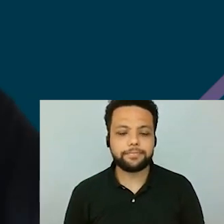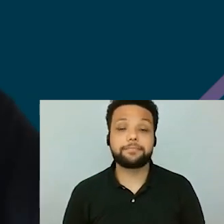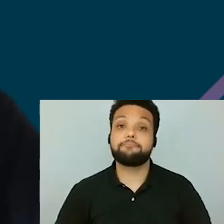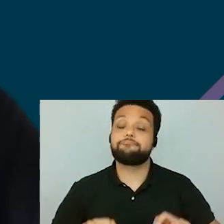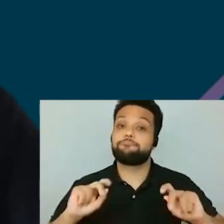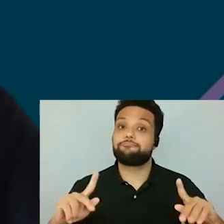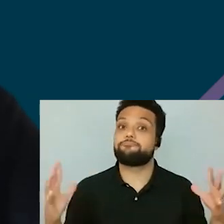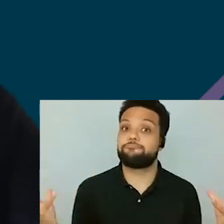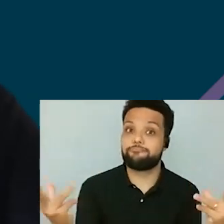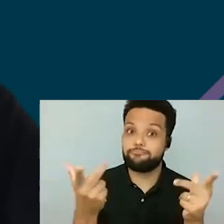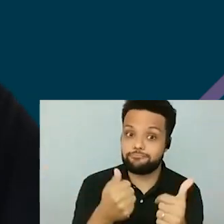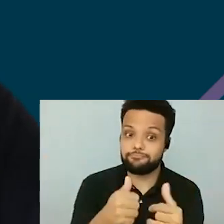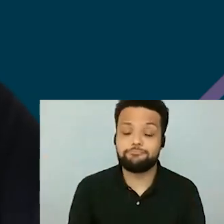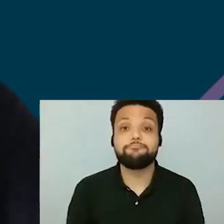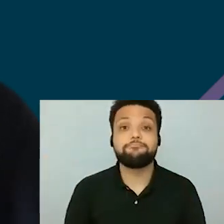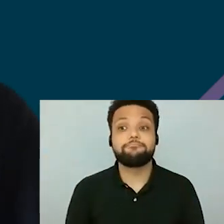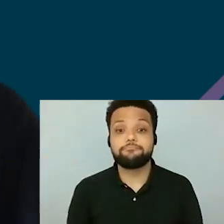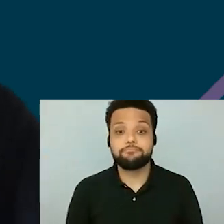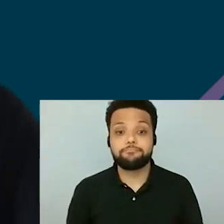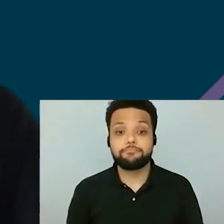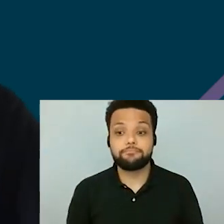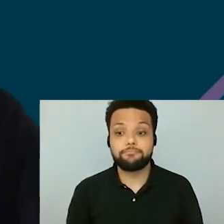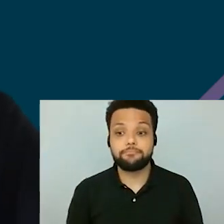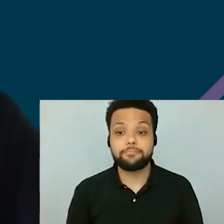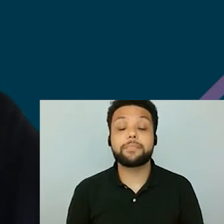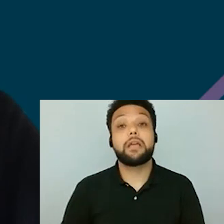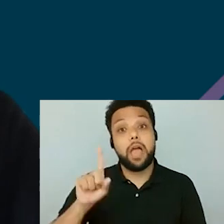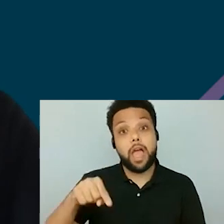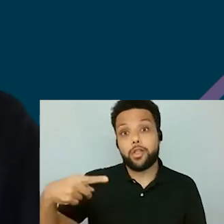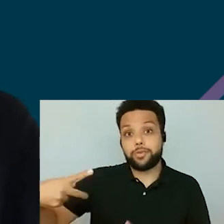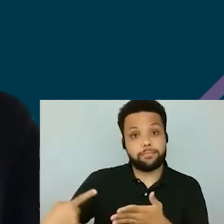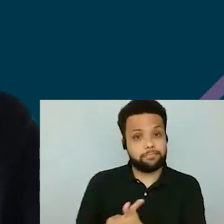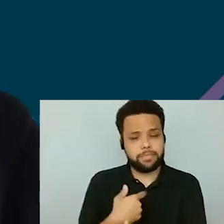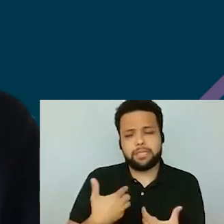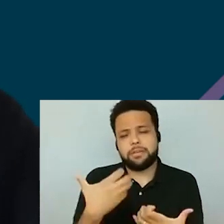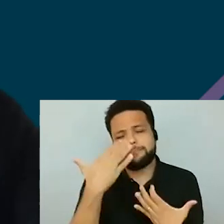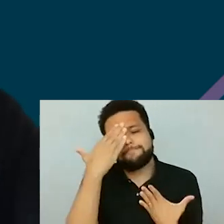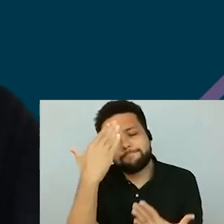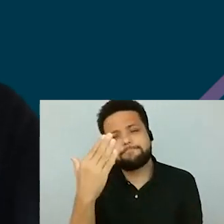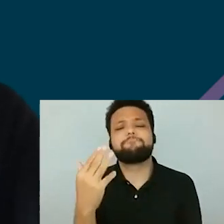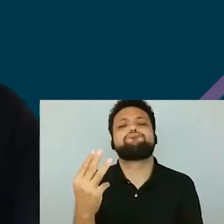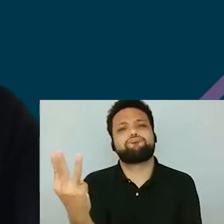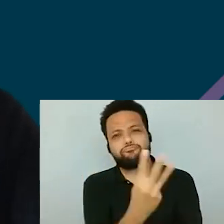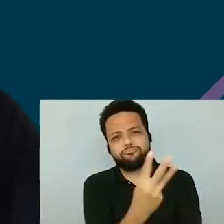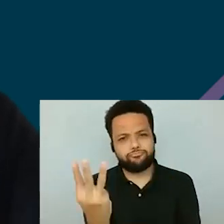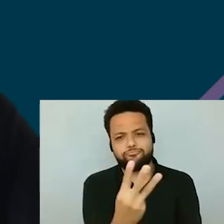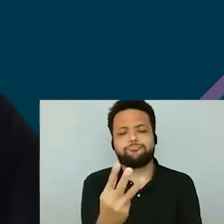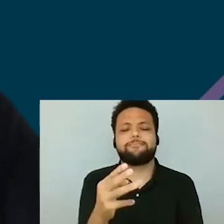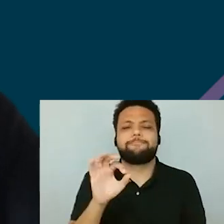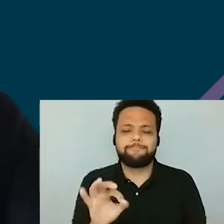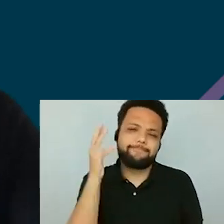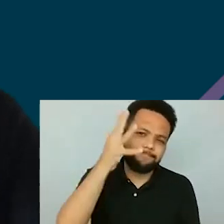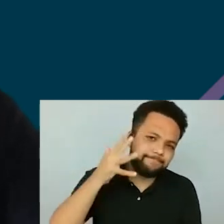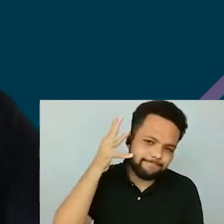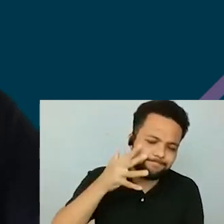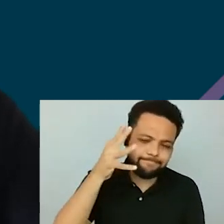Excelente, pessoal. De perguntas serão essas que a gente tinha. Quero agradecer muito a vocês mais uma vez por esse compartilhamento